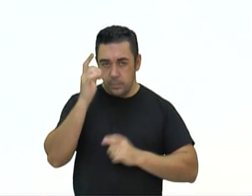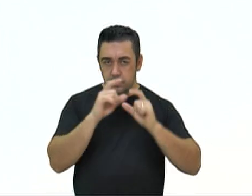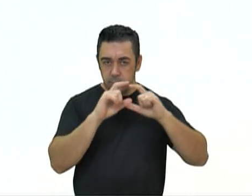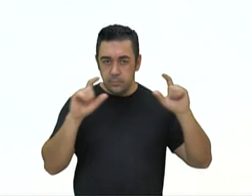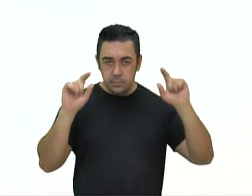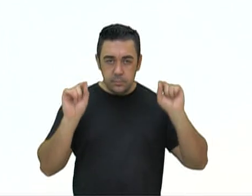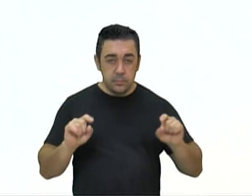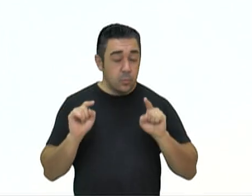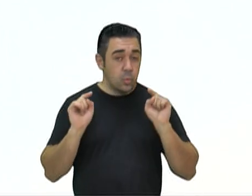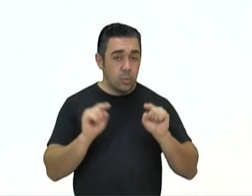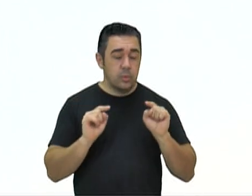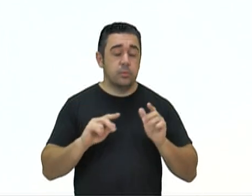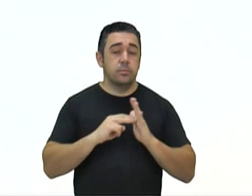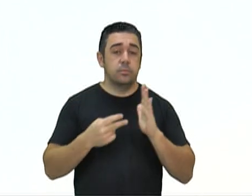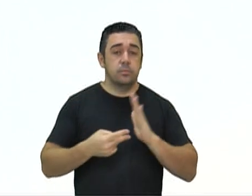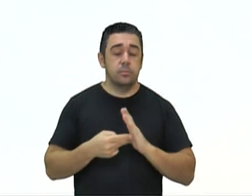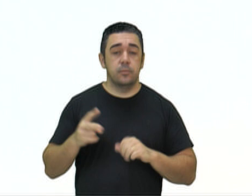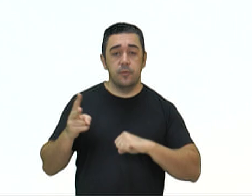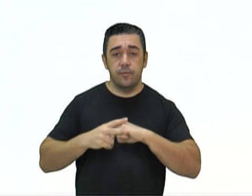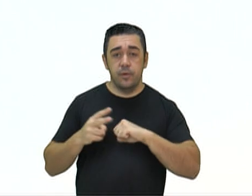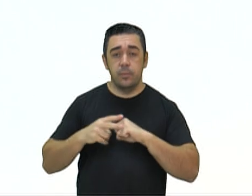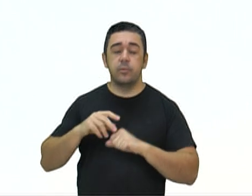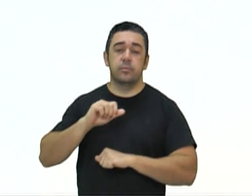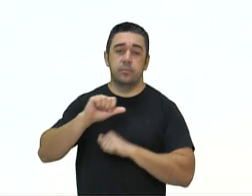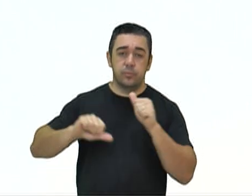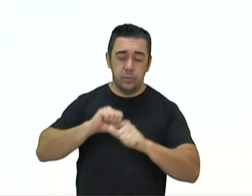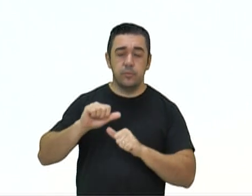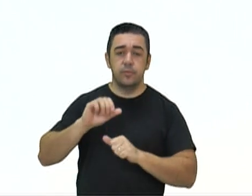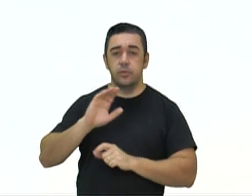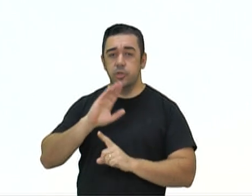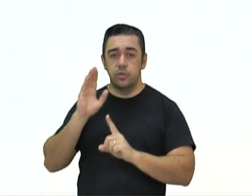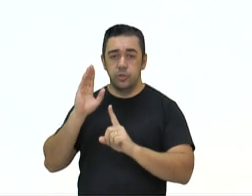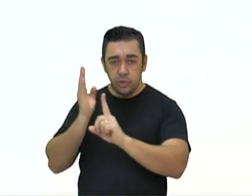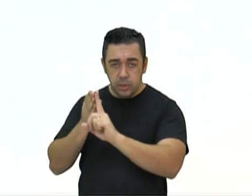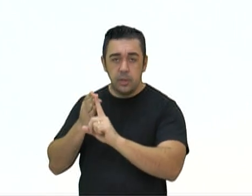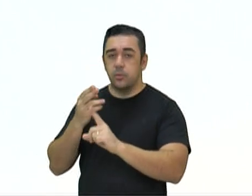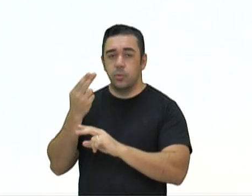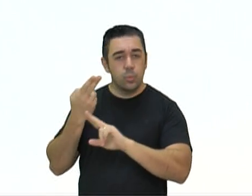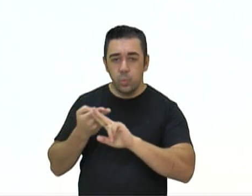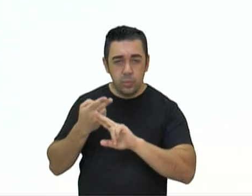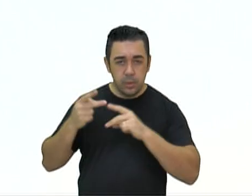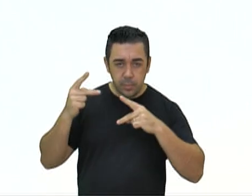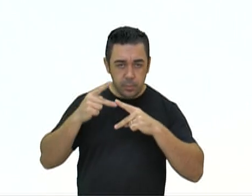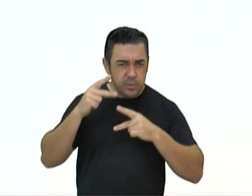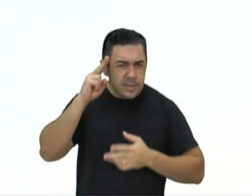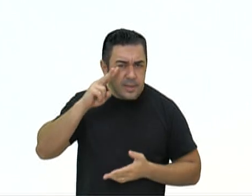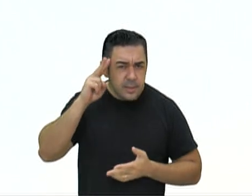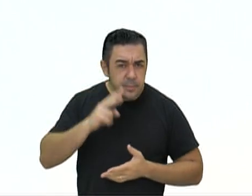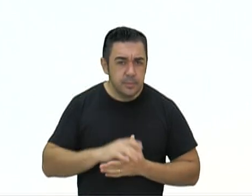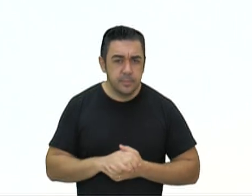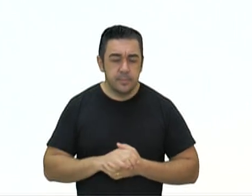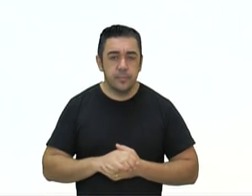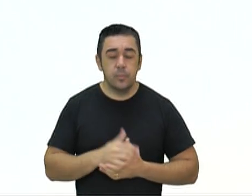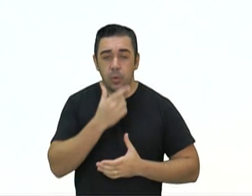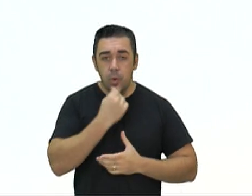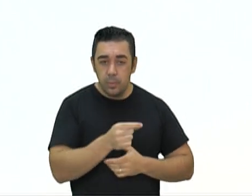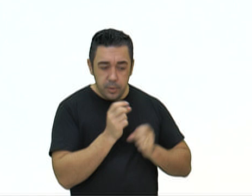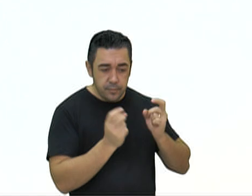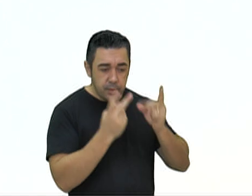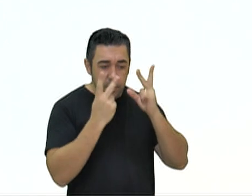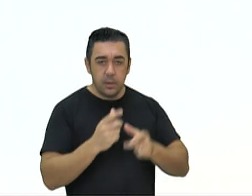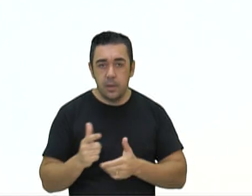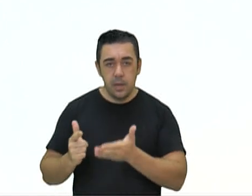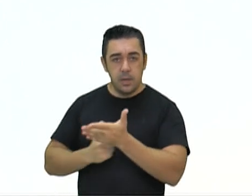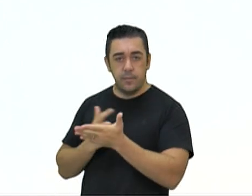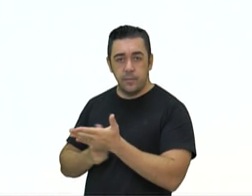completa a significação do verbo transitivo direto sem o uso da preposição. Lembram? Então, lá, Carlos vendia livros, a